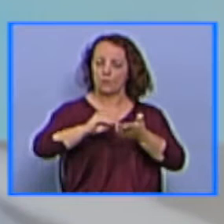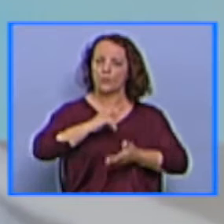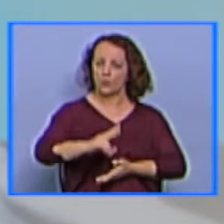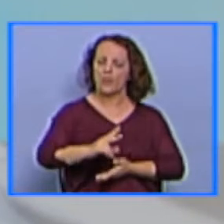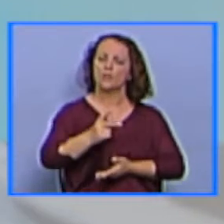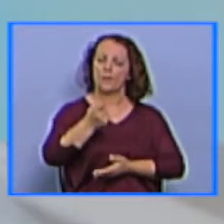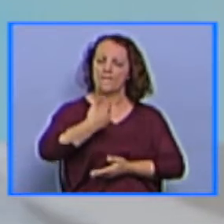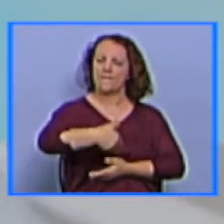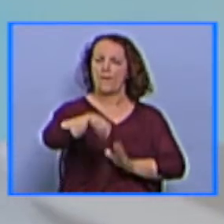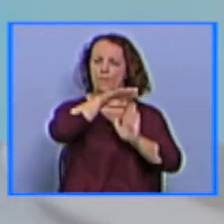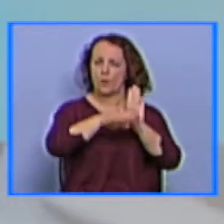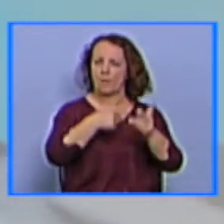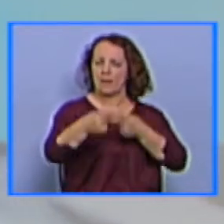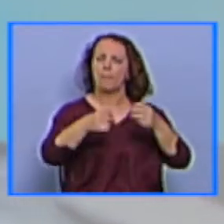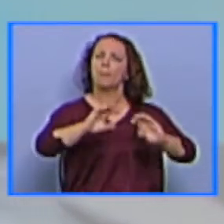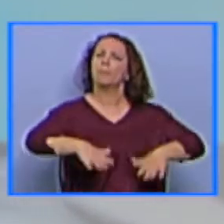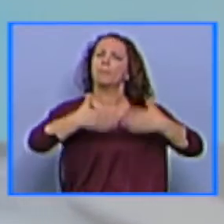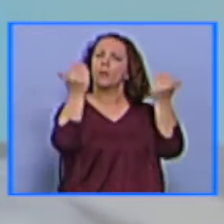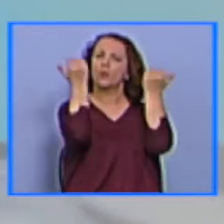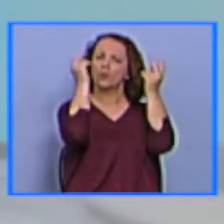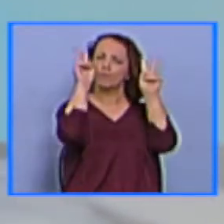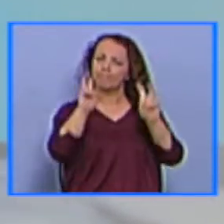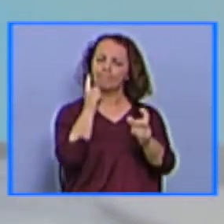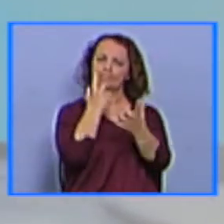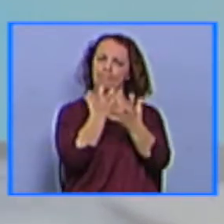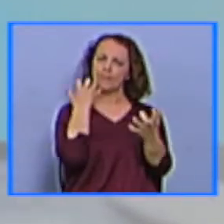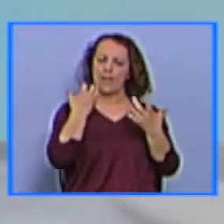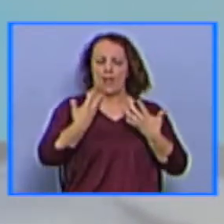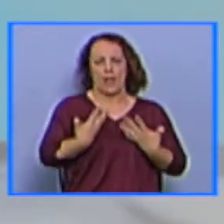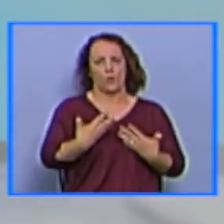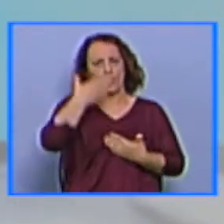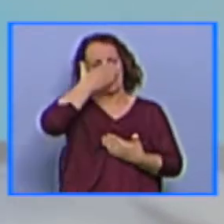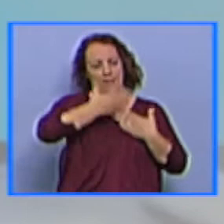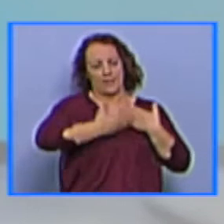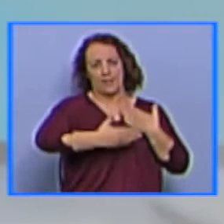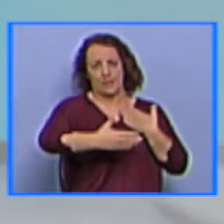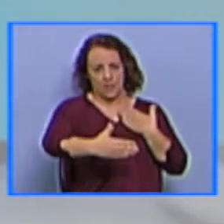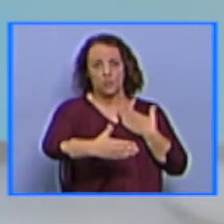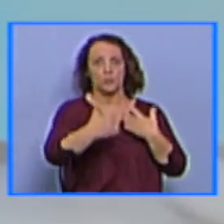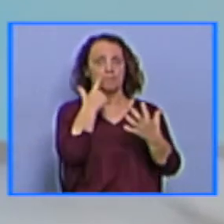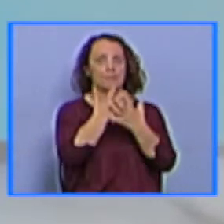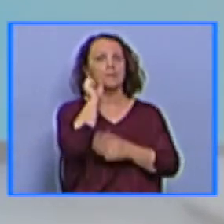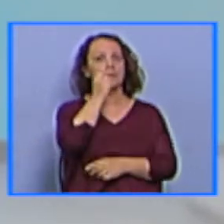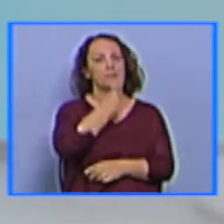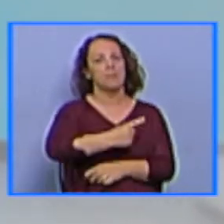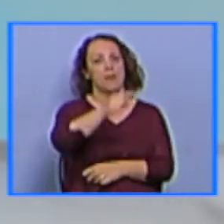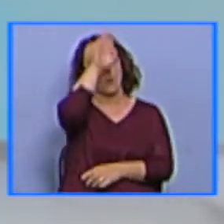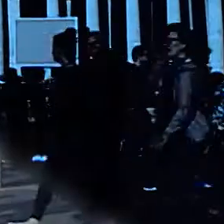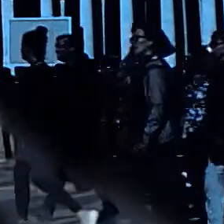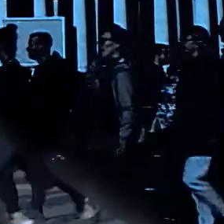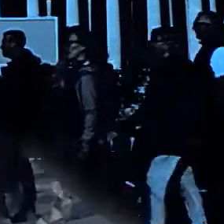pouco neste programa. Primeiro, destacamos notícias que marcam estes dias, desde logo a semana do Papa